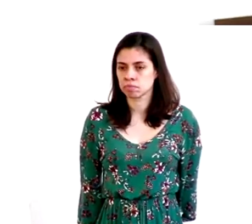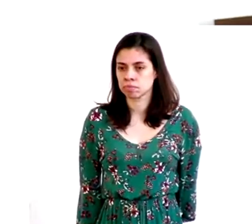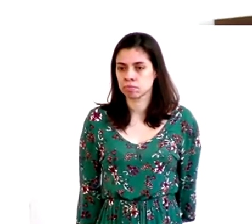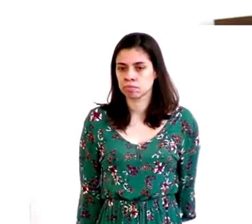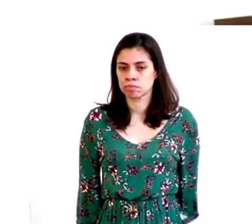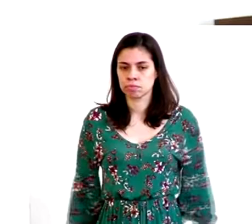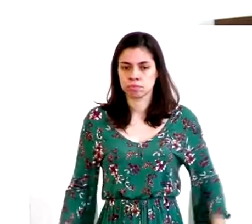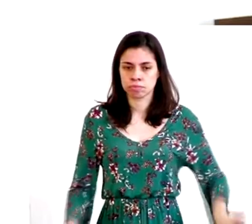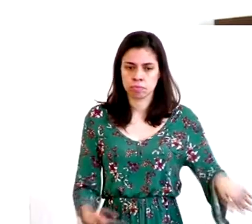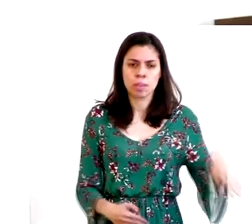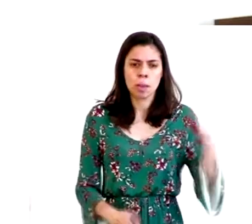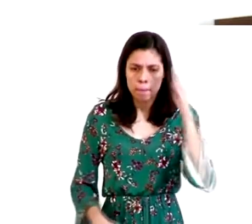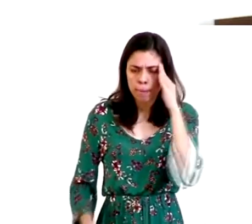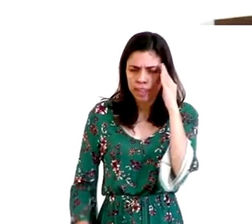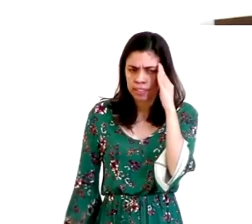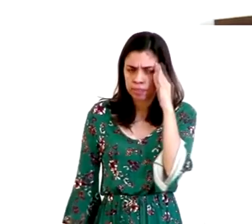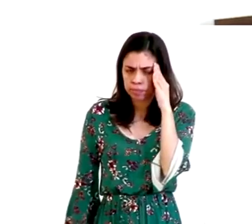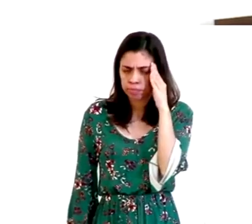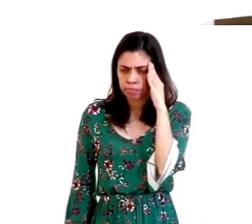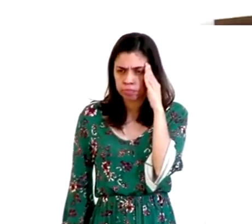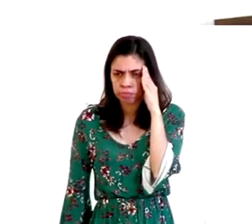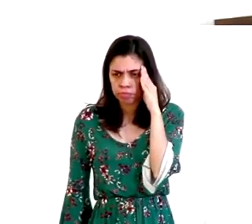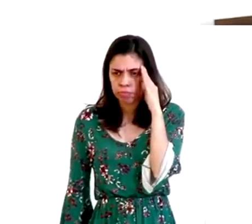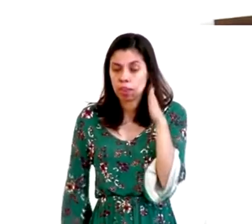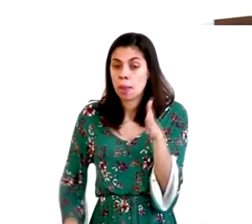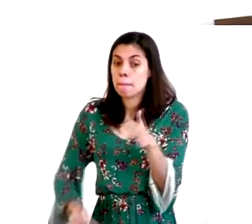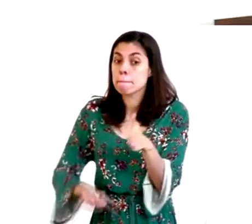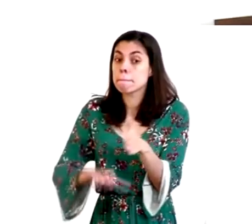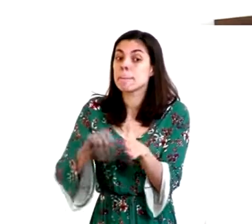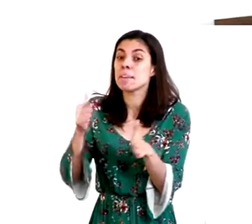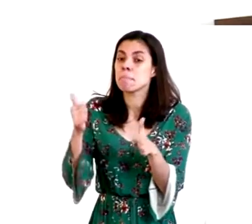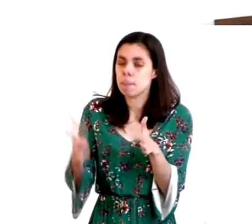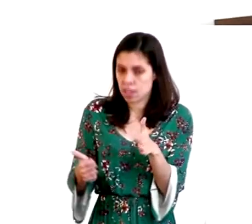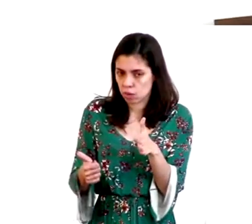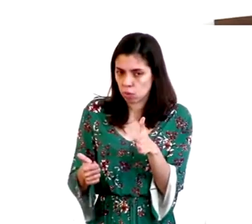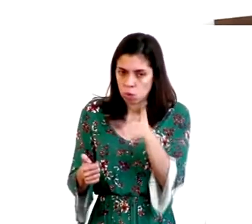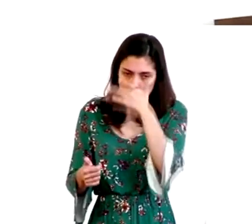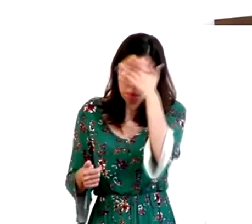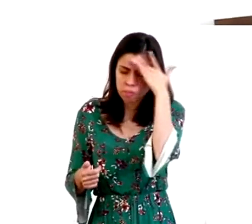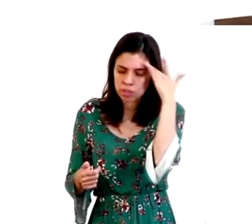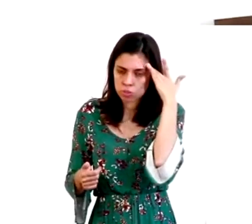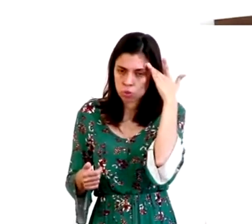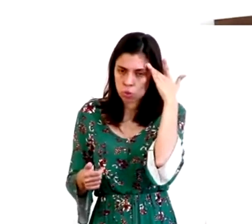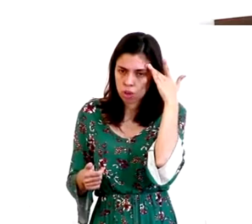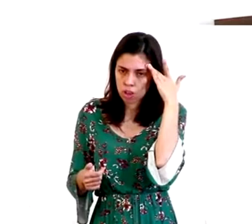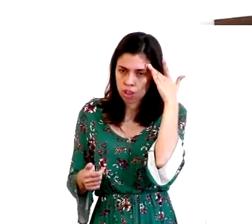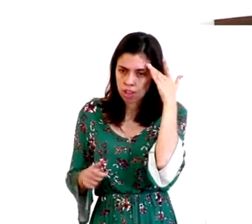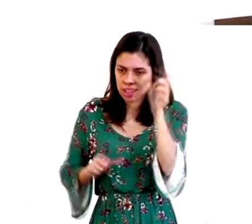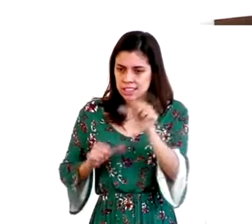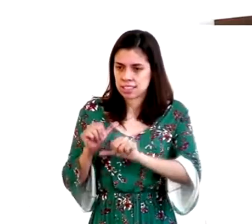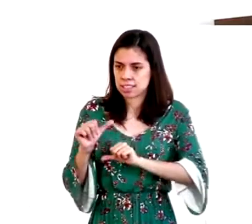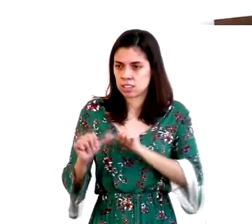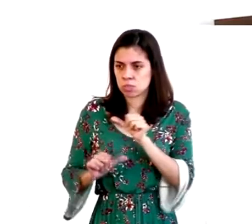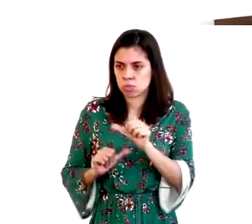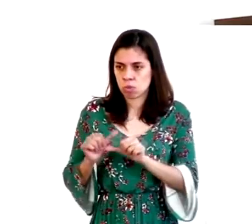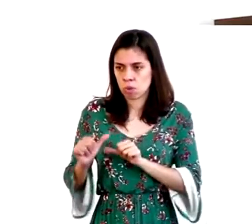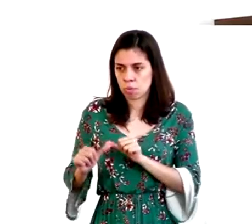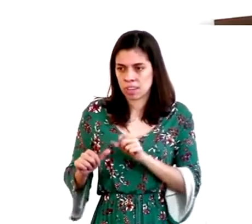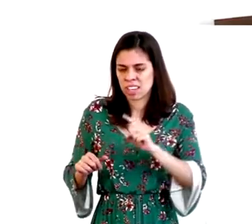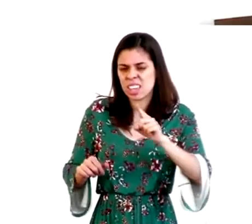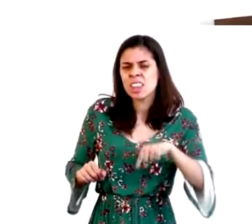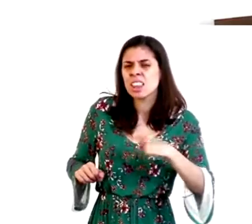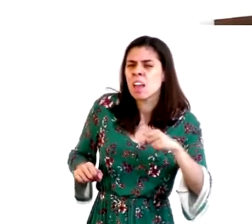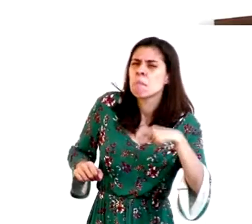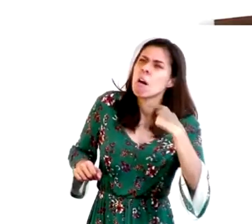pessoa se converte, crê em Jesus como Salvador e depois o tem como